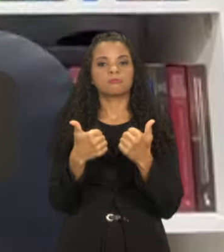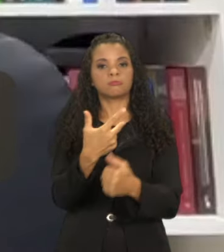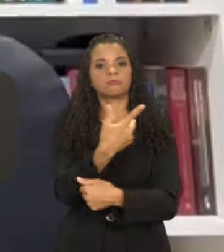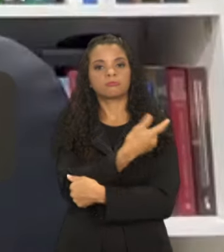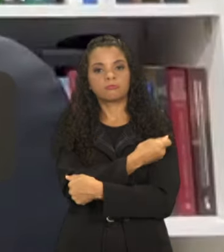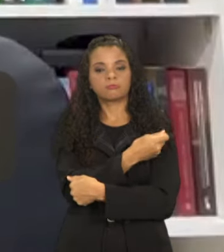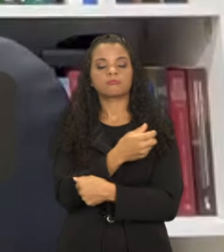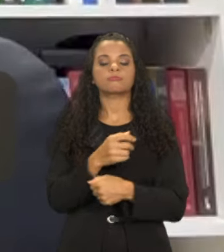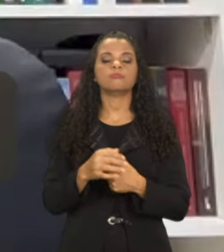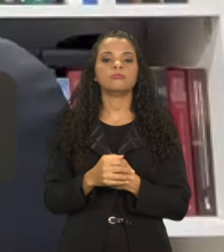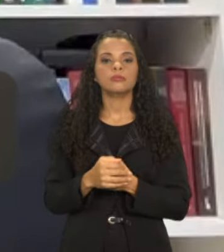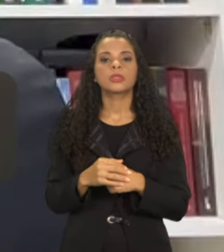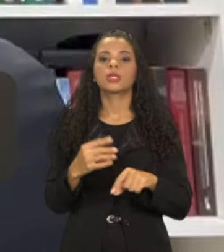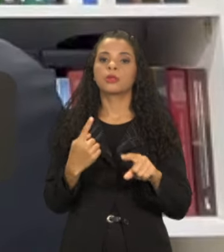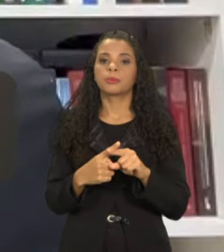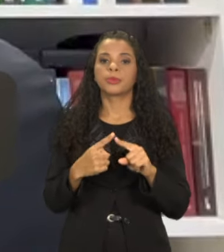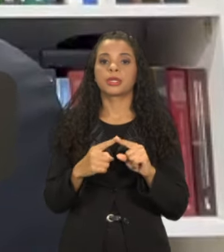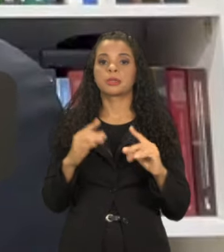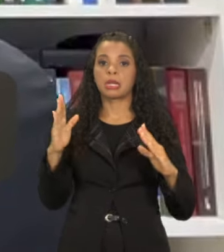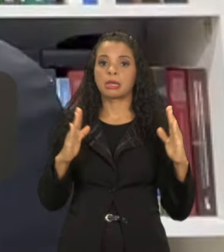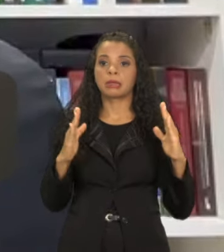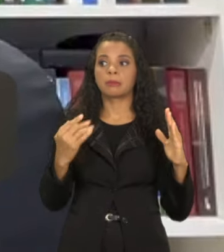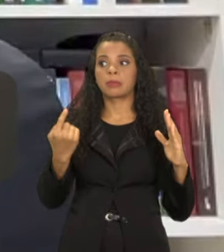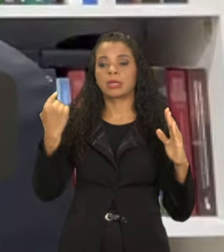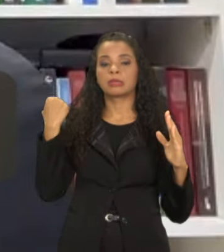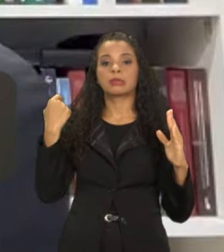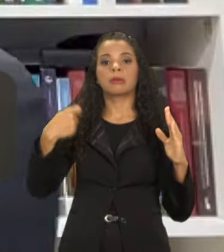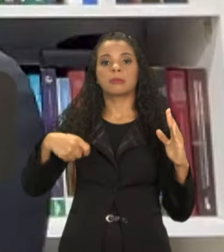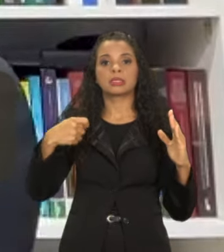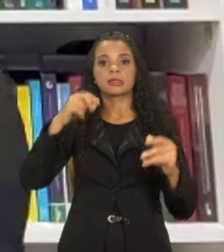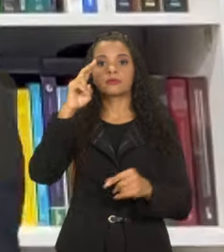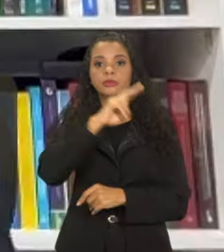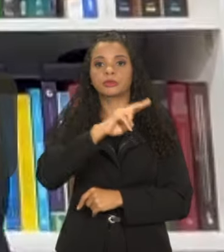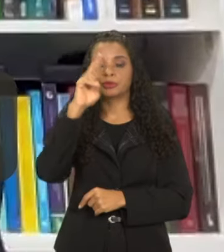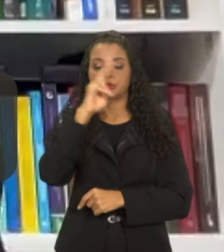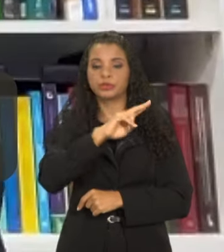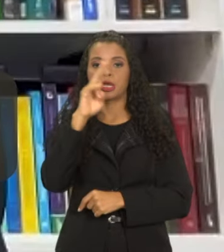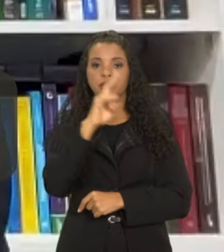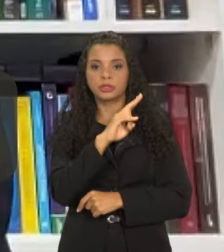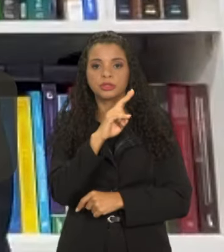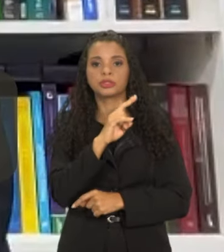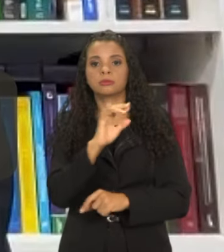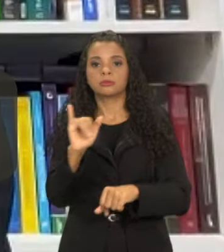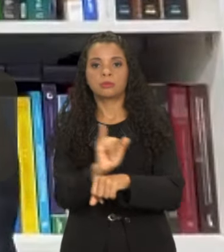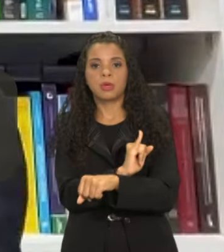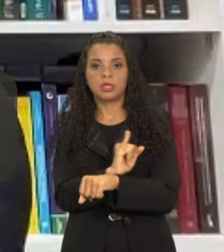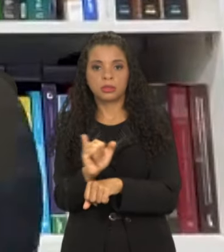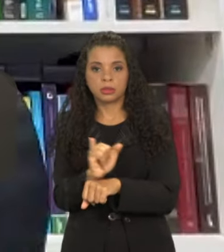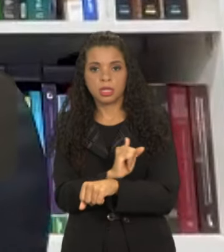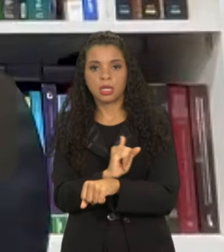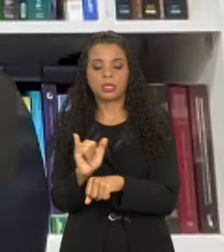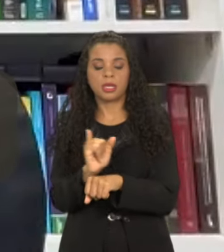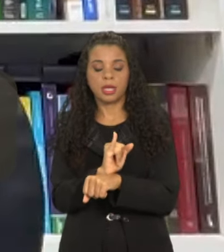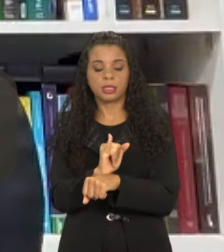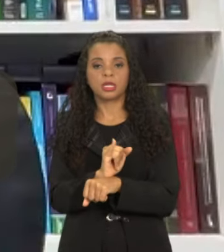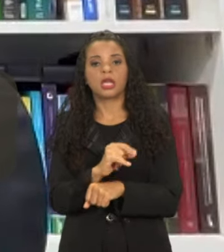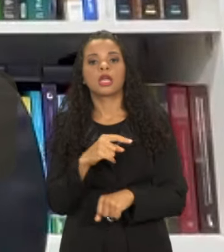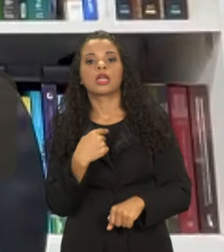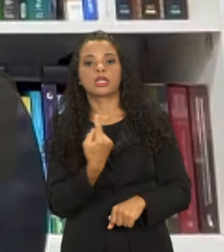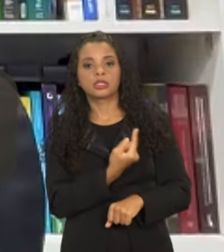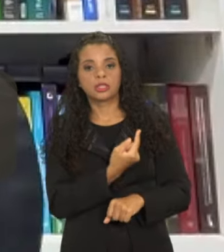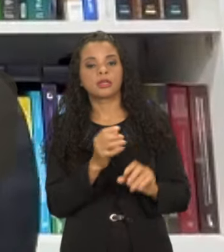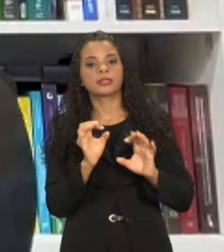naquela oportunidade precisava-se de uma medida de urgência e a nossa deferência à ciência